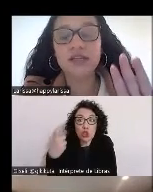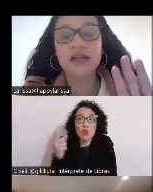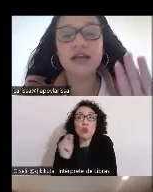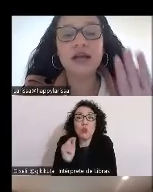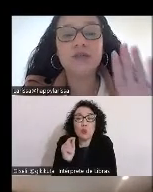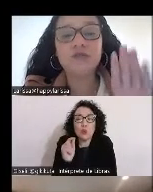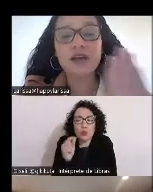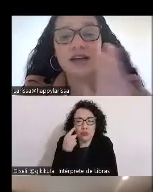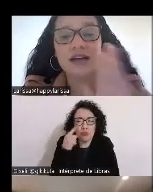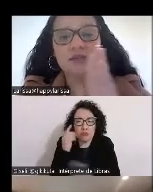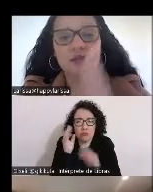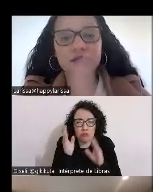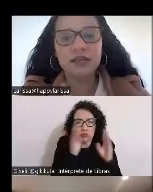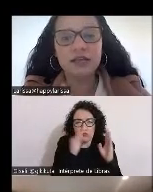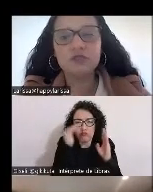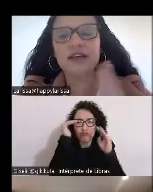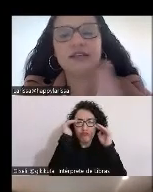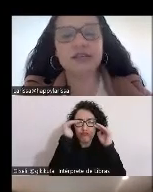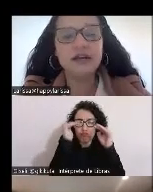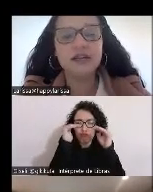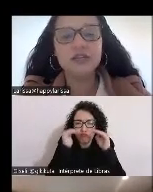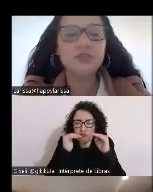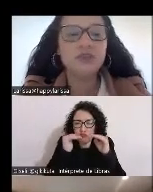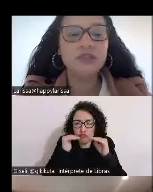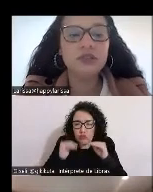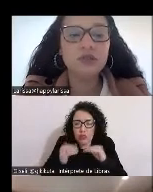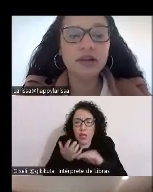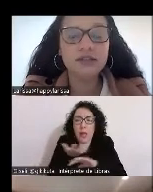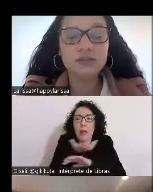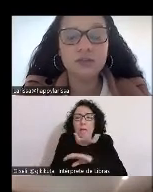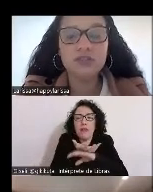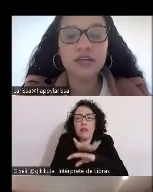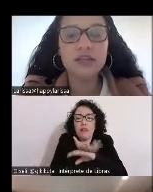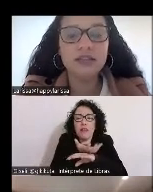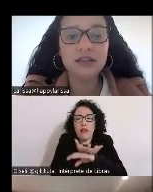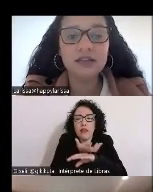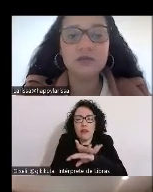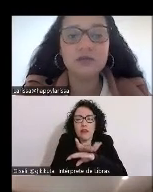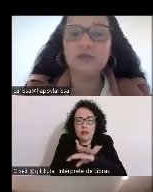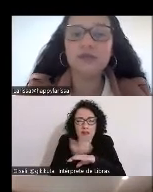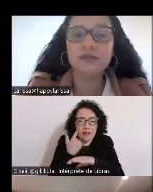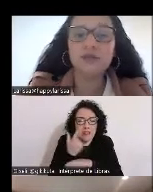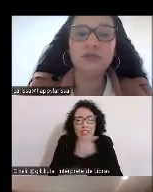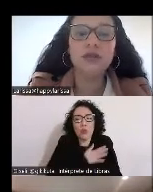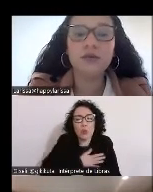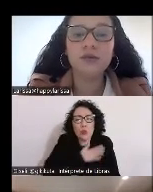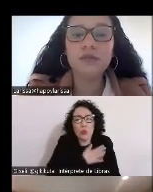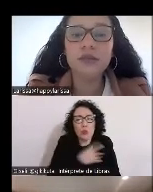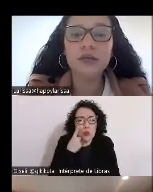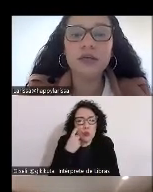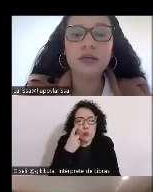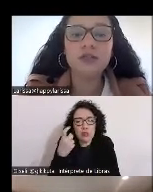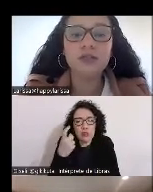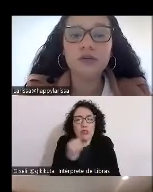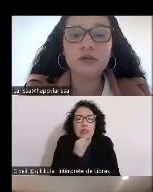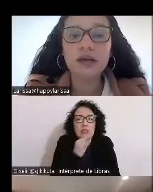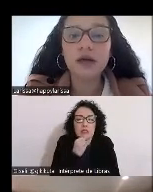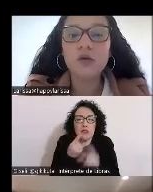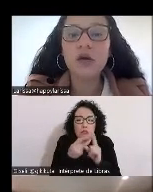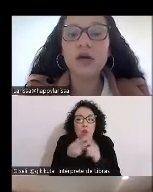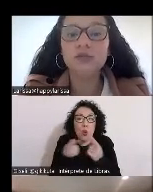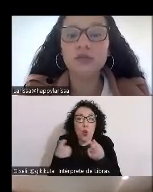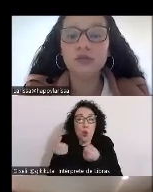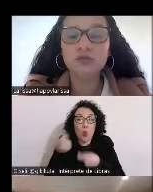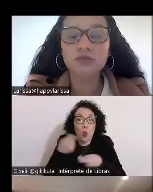imagem tem várias matérias, várias áreas que eles podem demonstrar interesse, como, por exemplo, economia, história